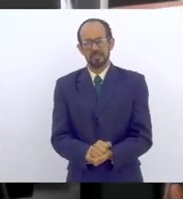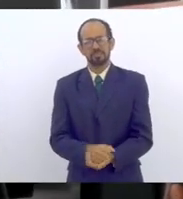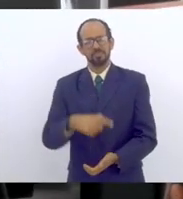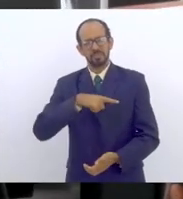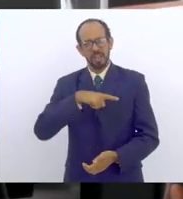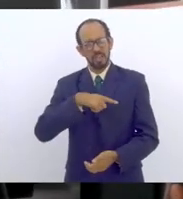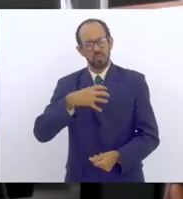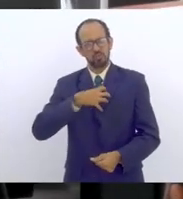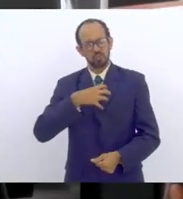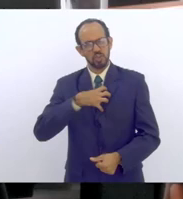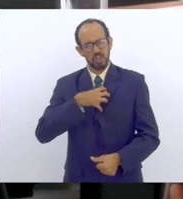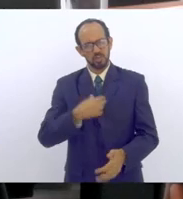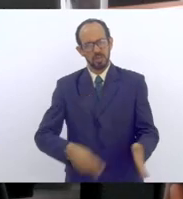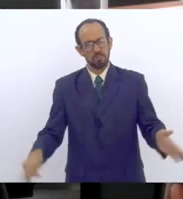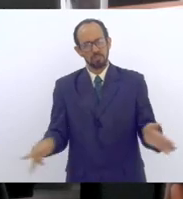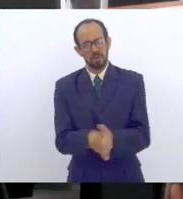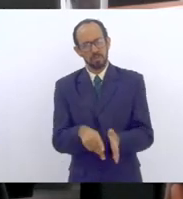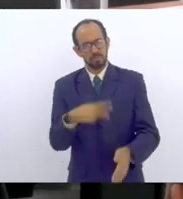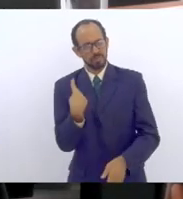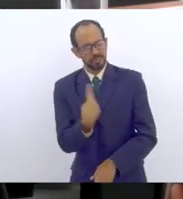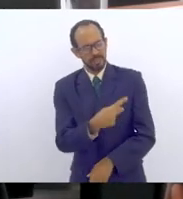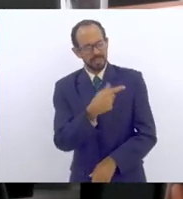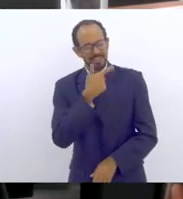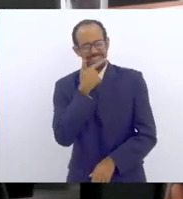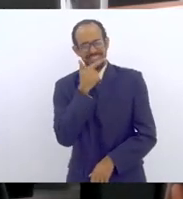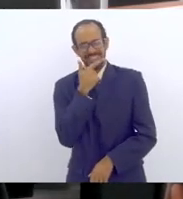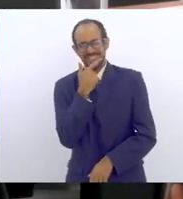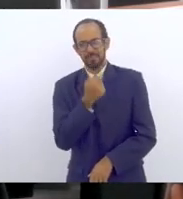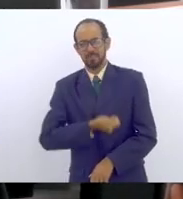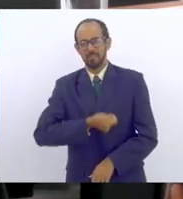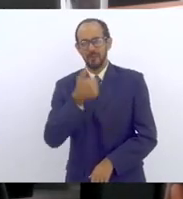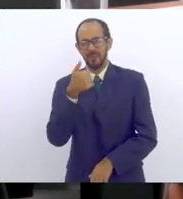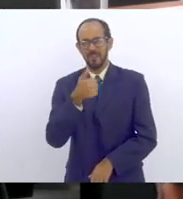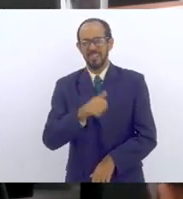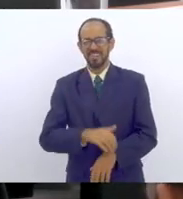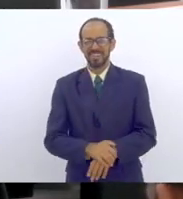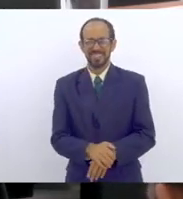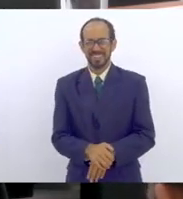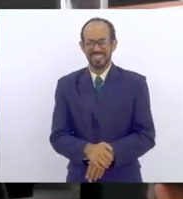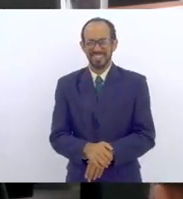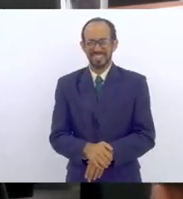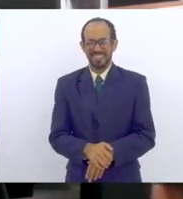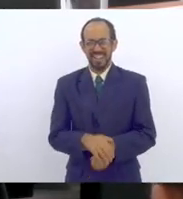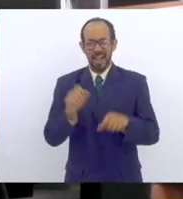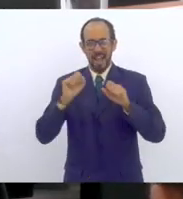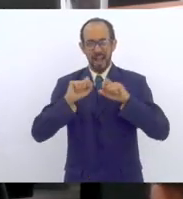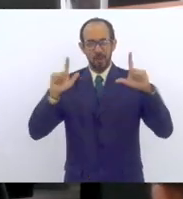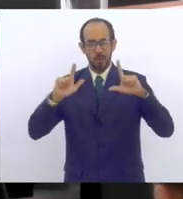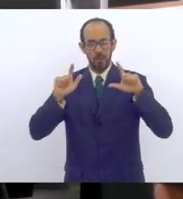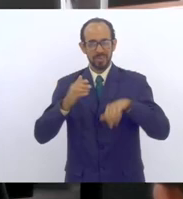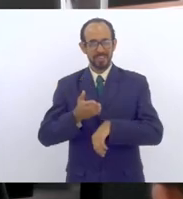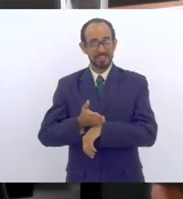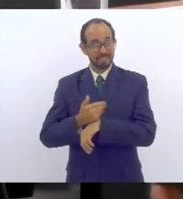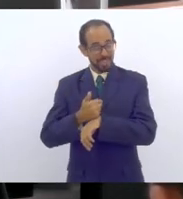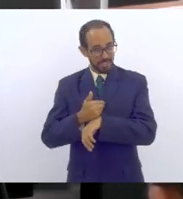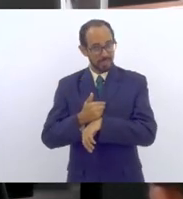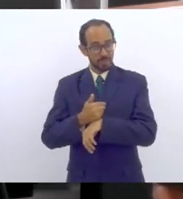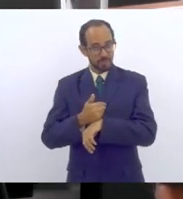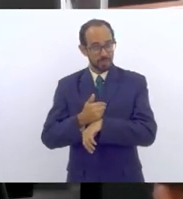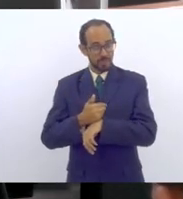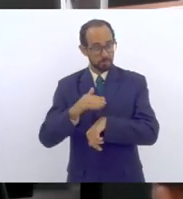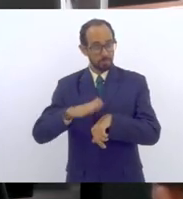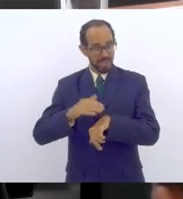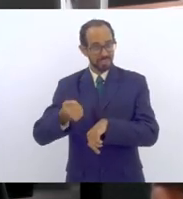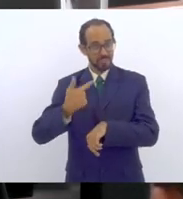peculiar dele ri muito pouco e acorda mais cedo do que eu e isso me deixa um pouco